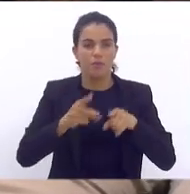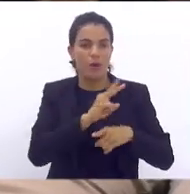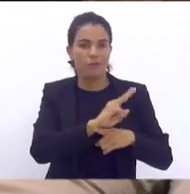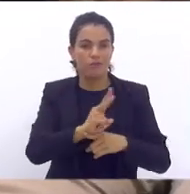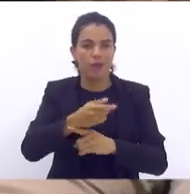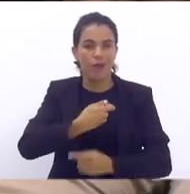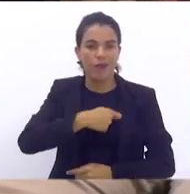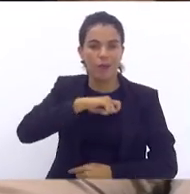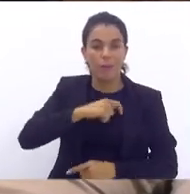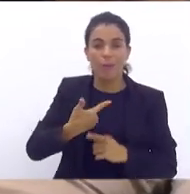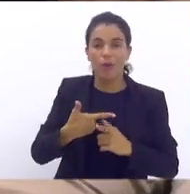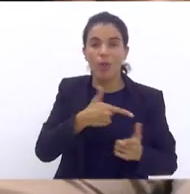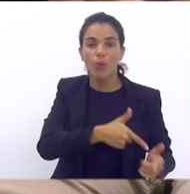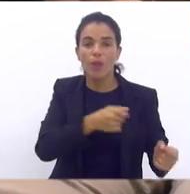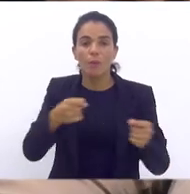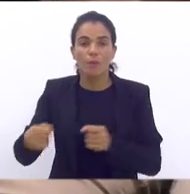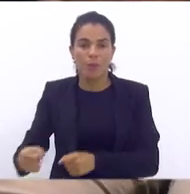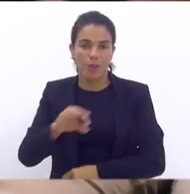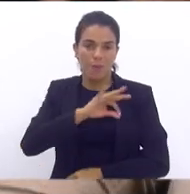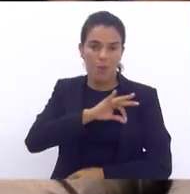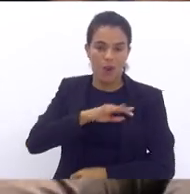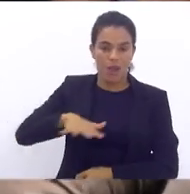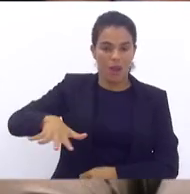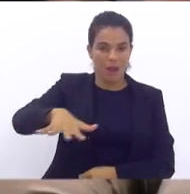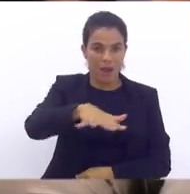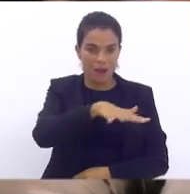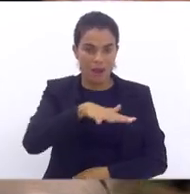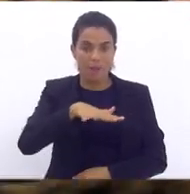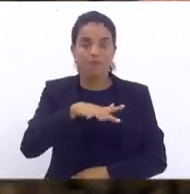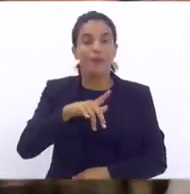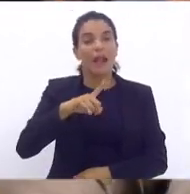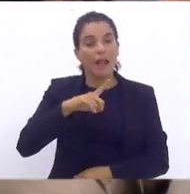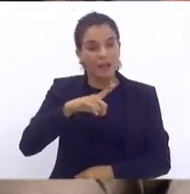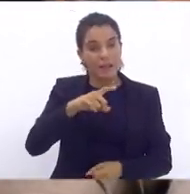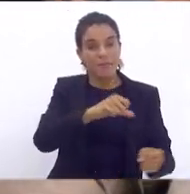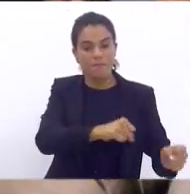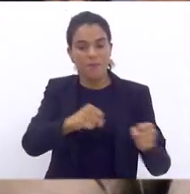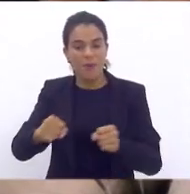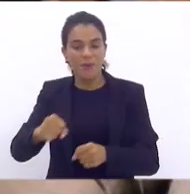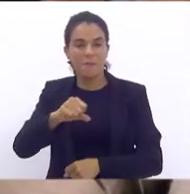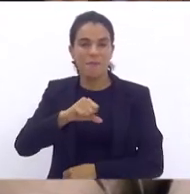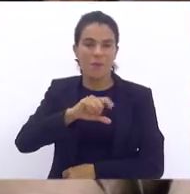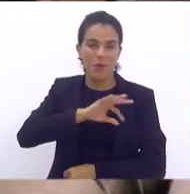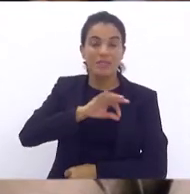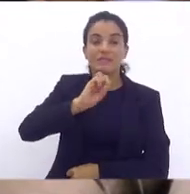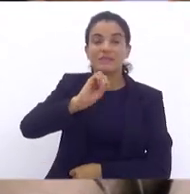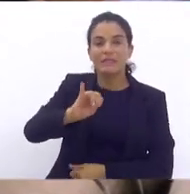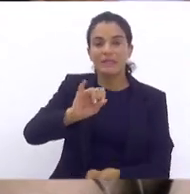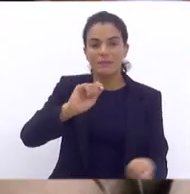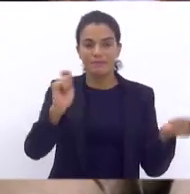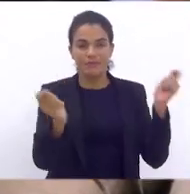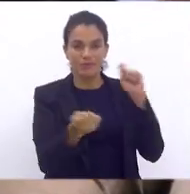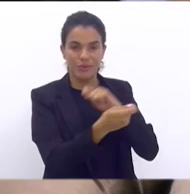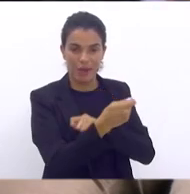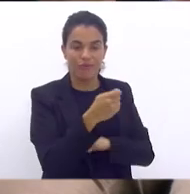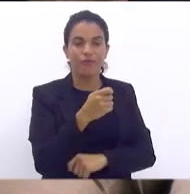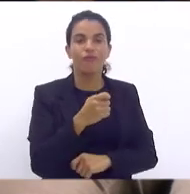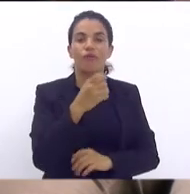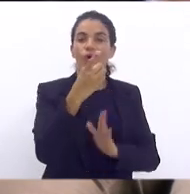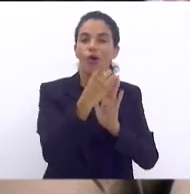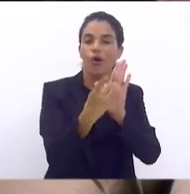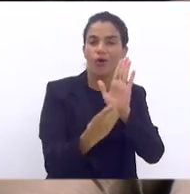por não ter o poder de polícia nessa área. Ela só teria o poder de polícia caso fosse decretada